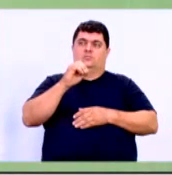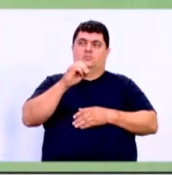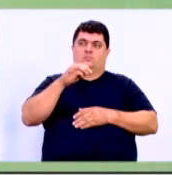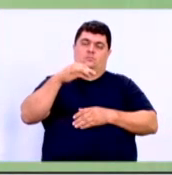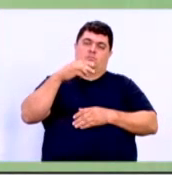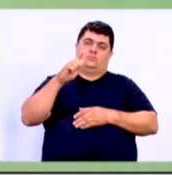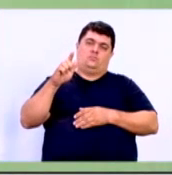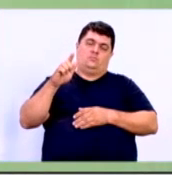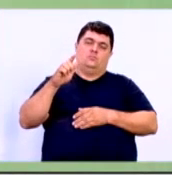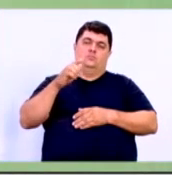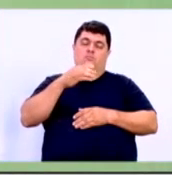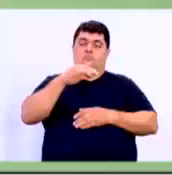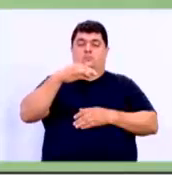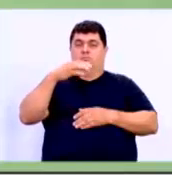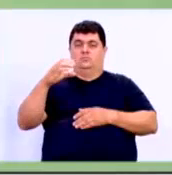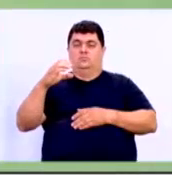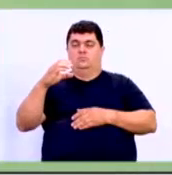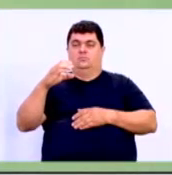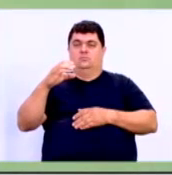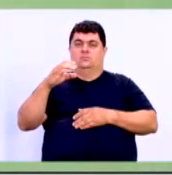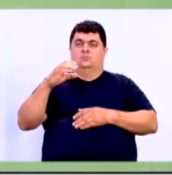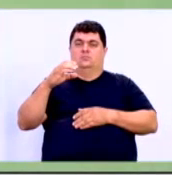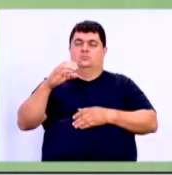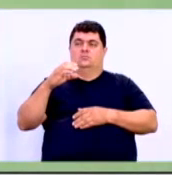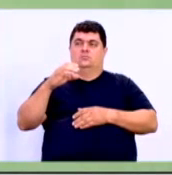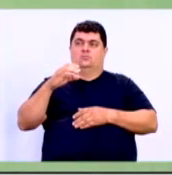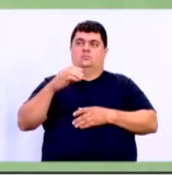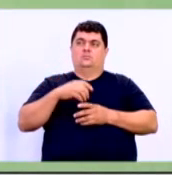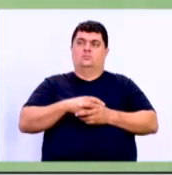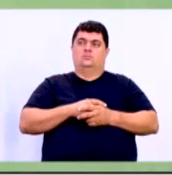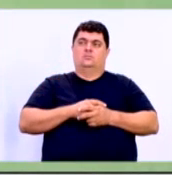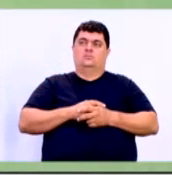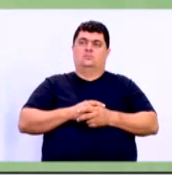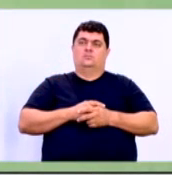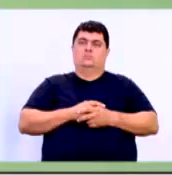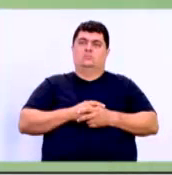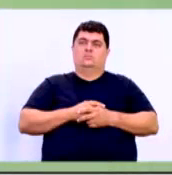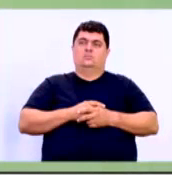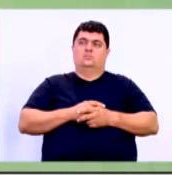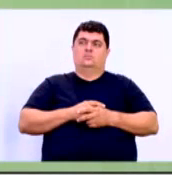contribuição, tá? Mesma coisa, lucro bruto, margem de contribuição.